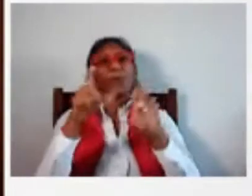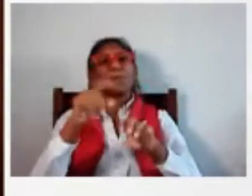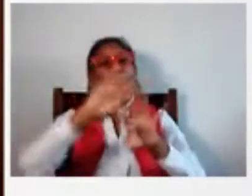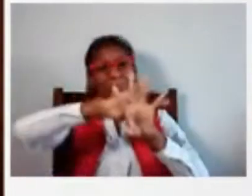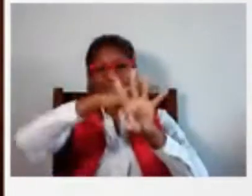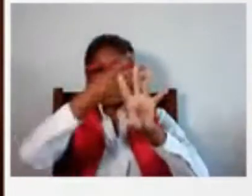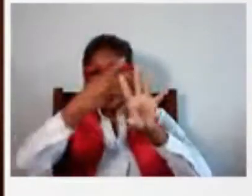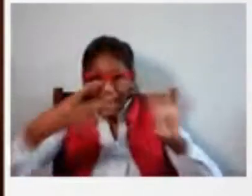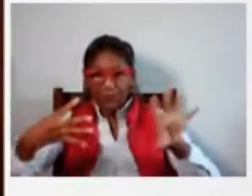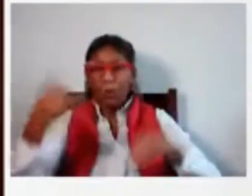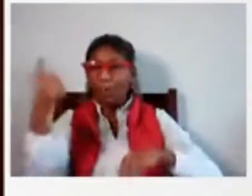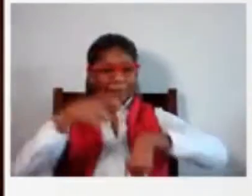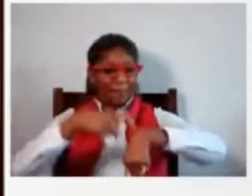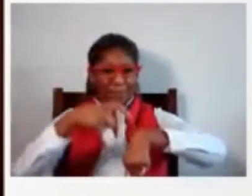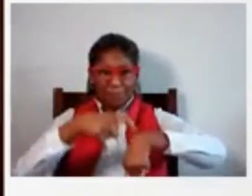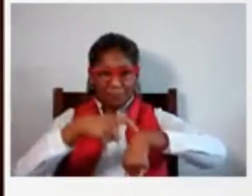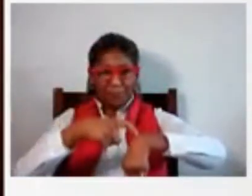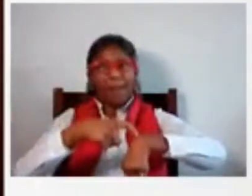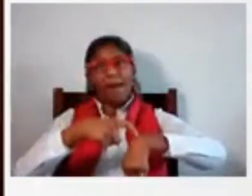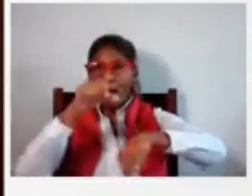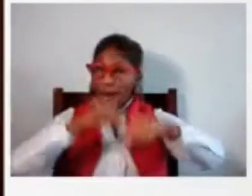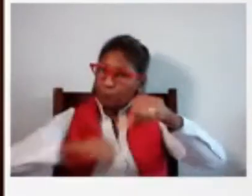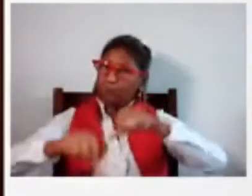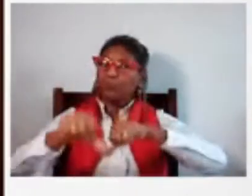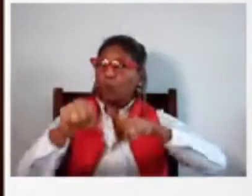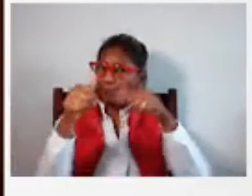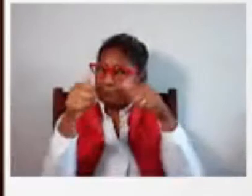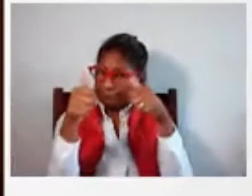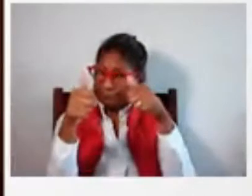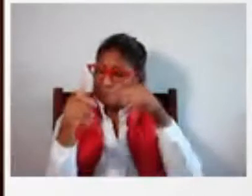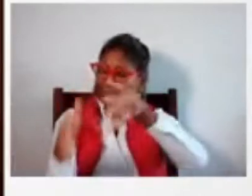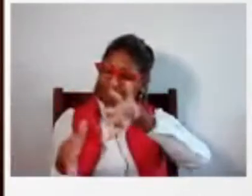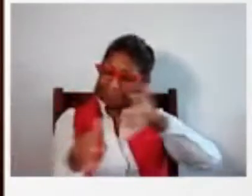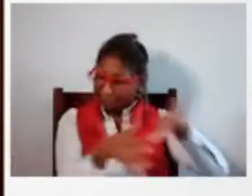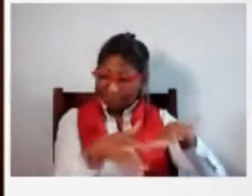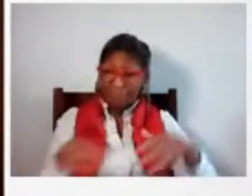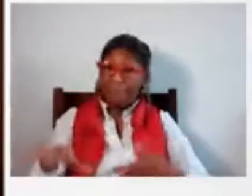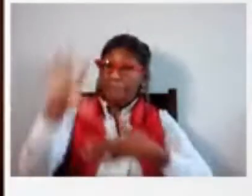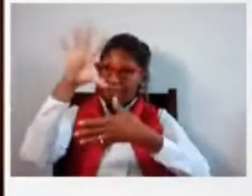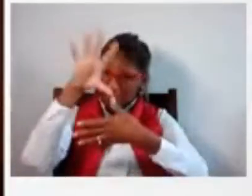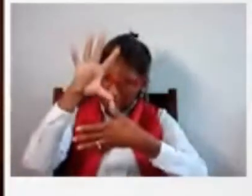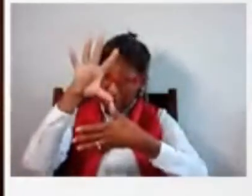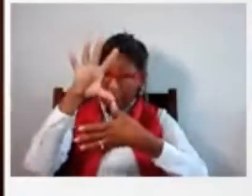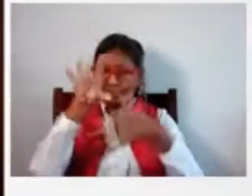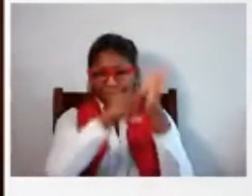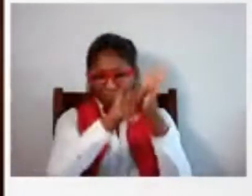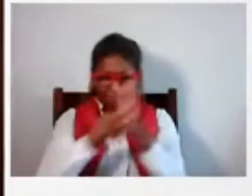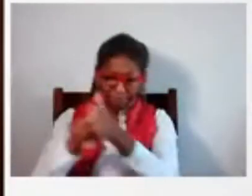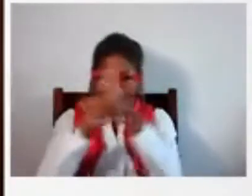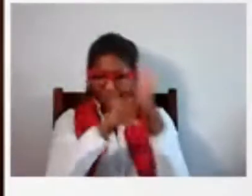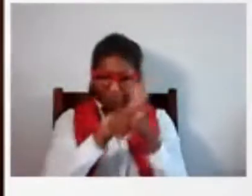realidade. Então nós vamos fazer um ajuste na elaboração dos mapas. Nós passaremos a